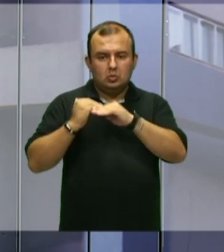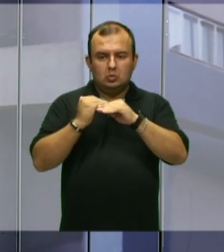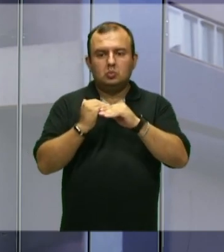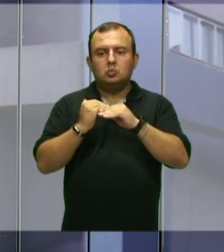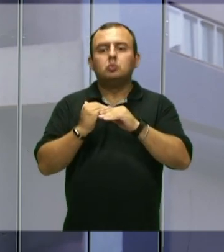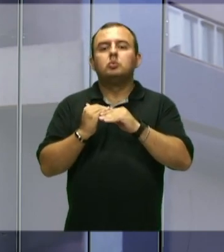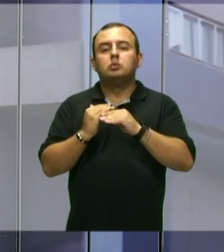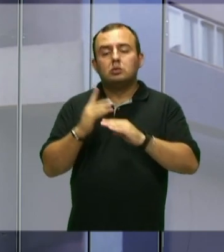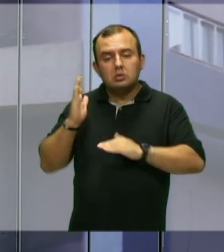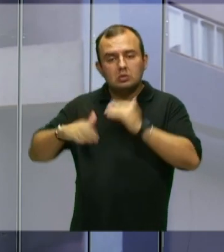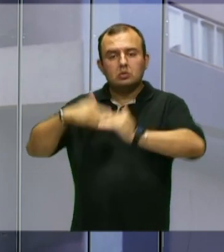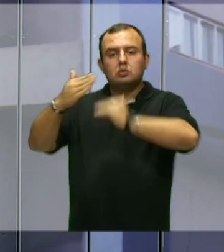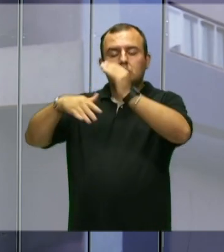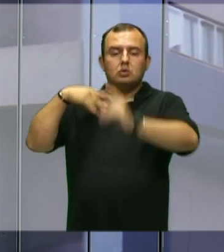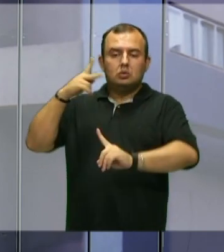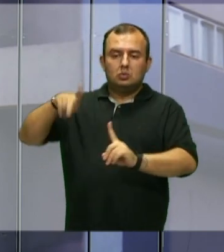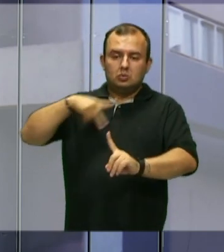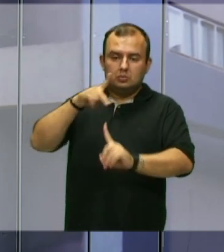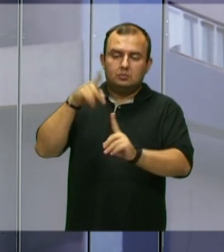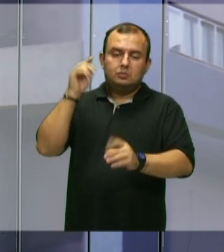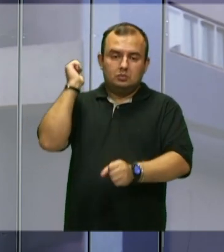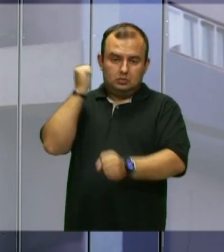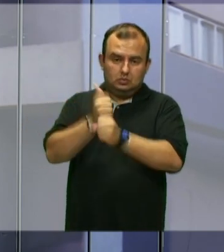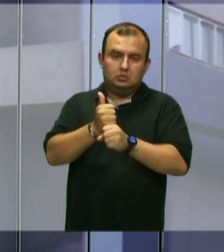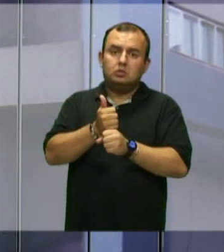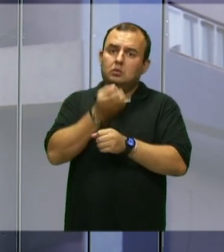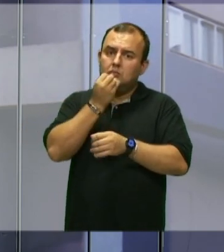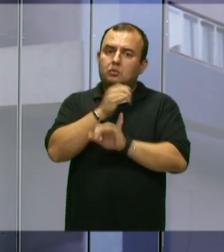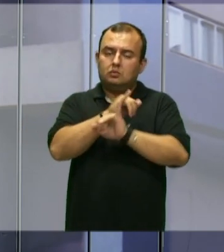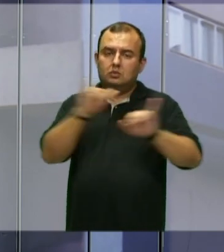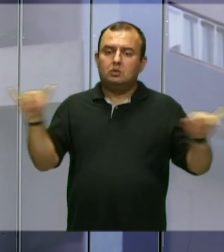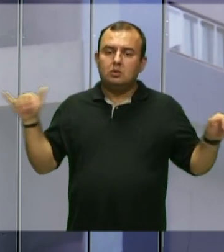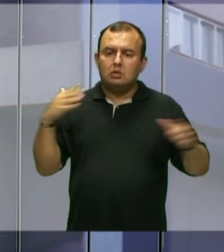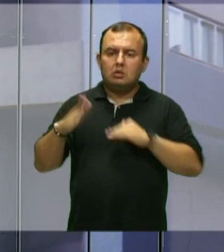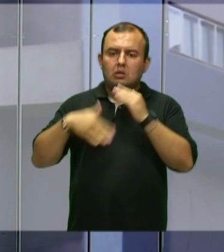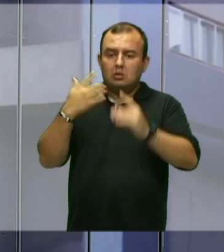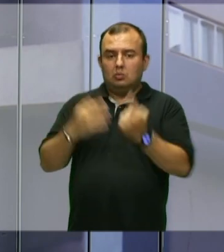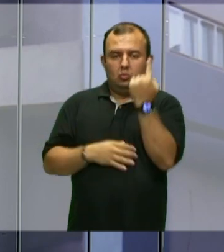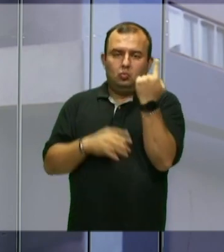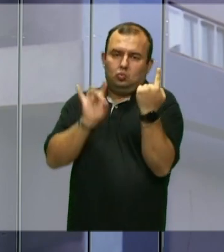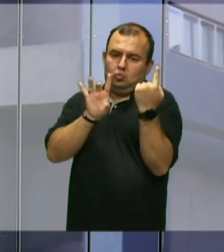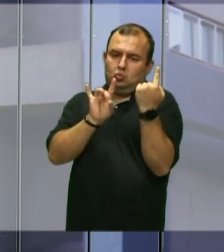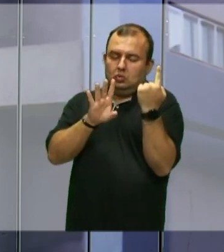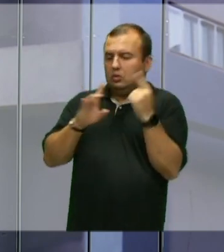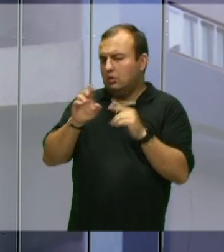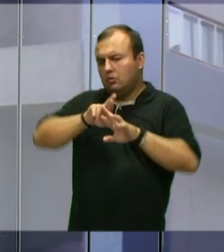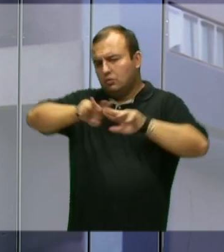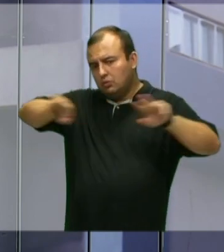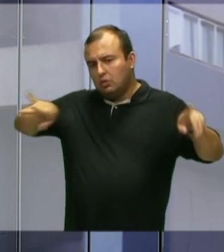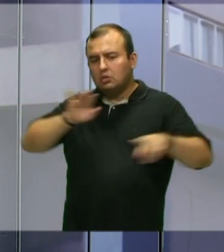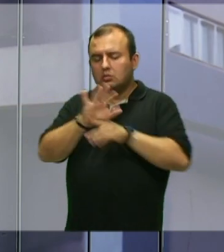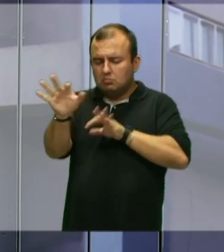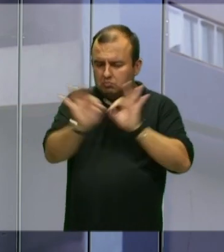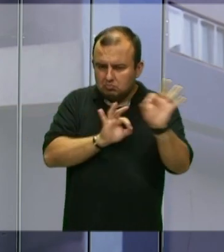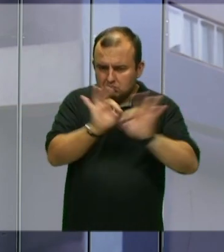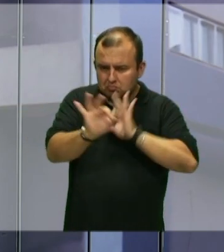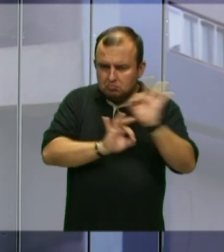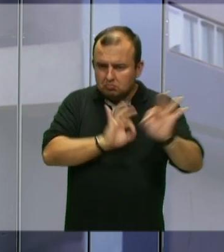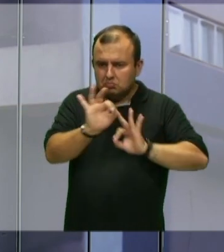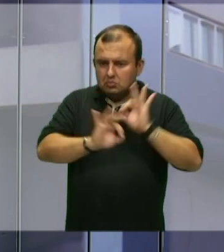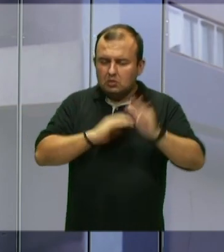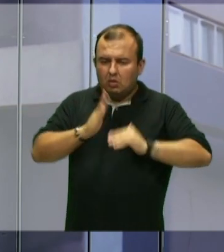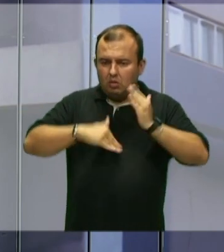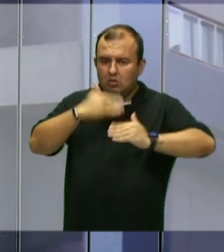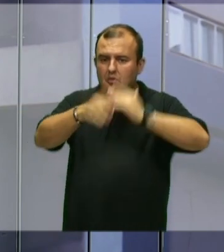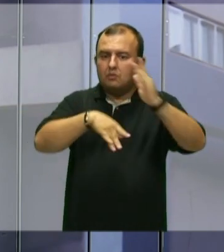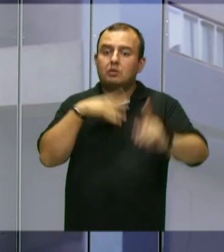quem construiu esse plano diretor, e é bom ser dito aqui que não foi construído a uma mão só, foram várias mãos que construíram esse